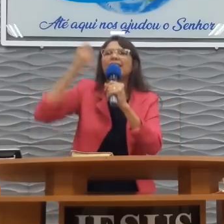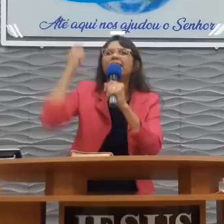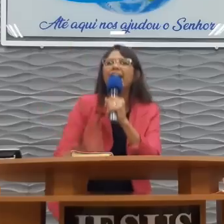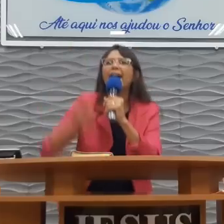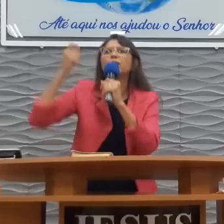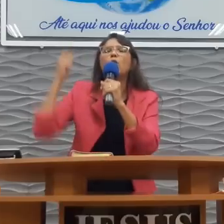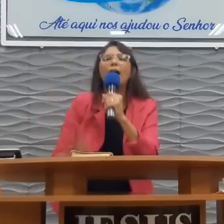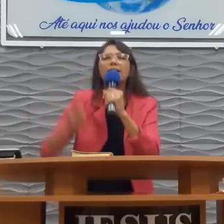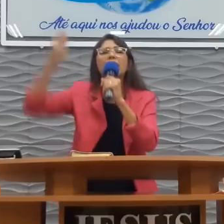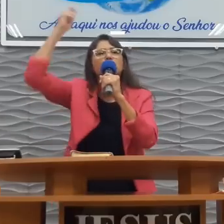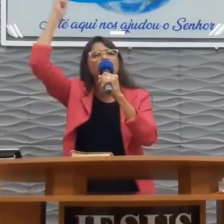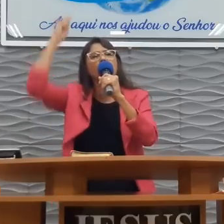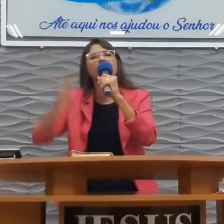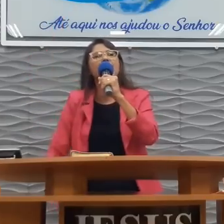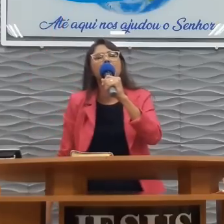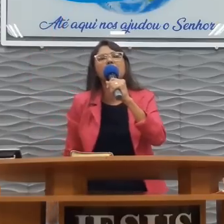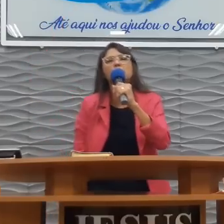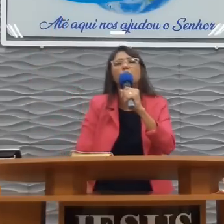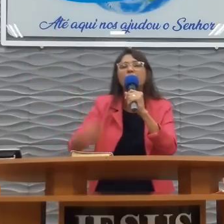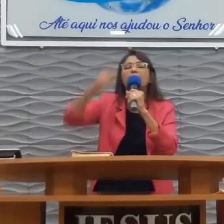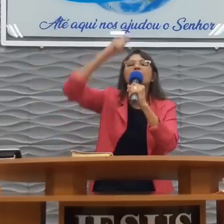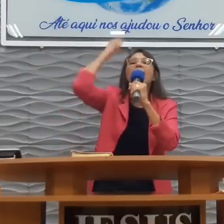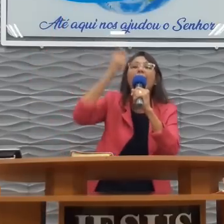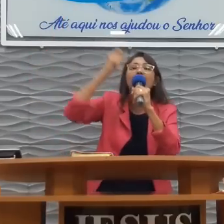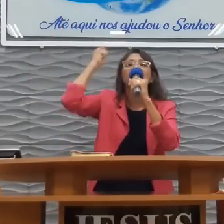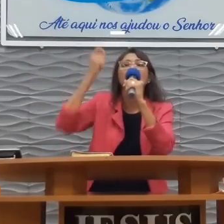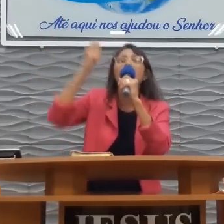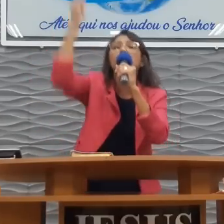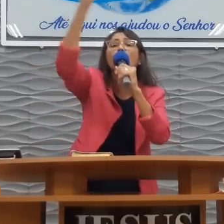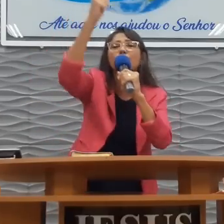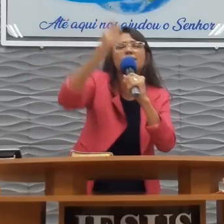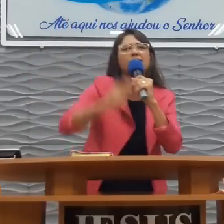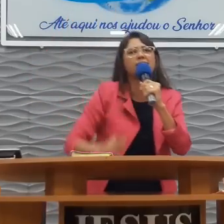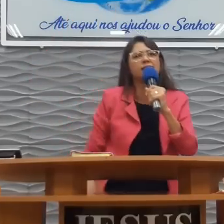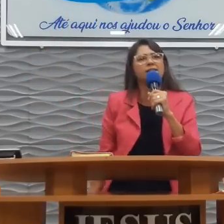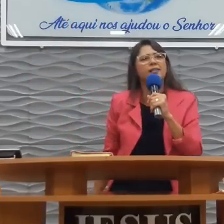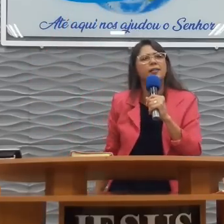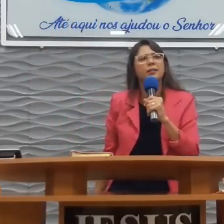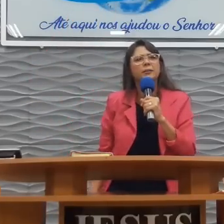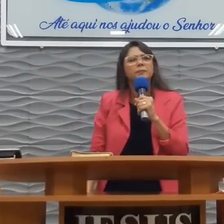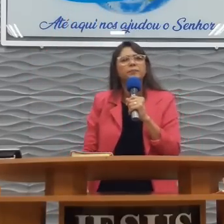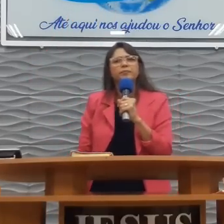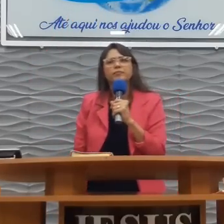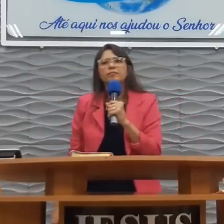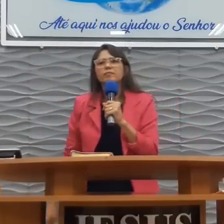O segredo, Arachuila Massúria, é Jesus.